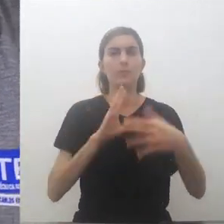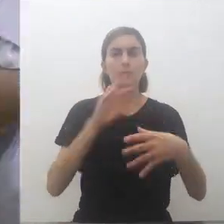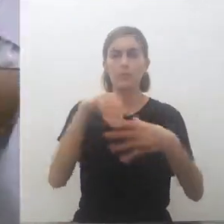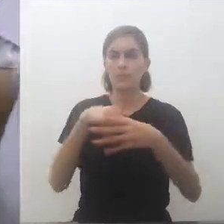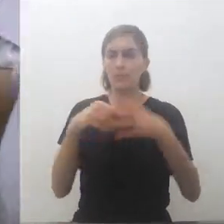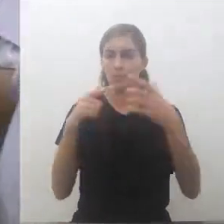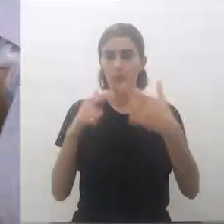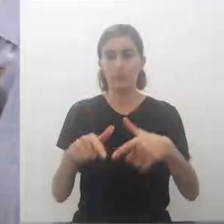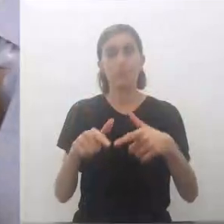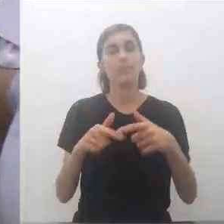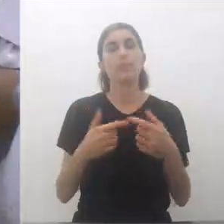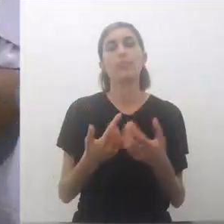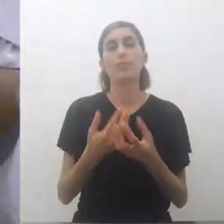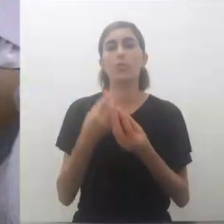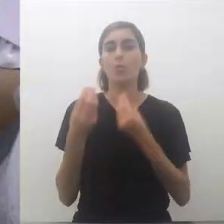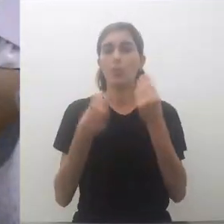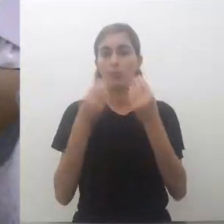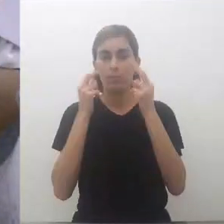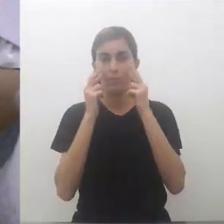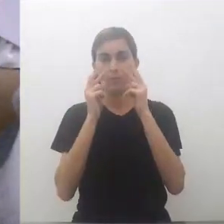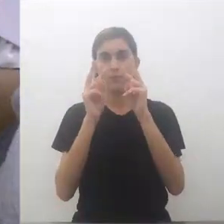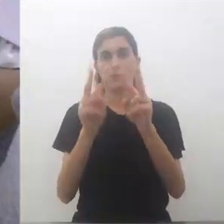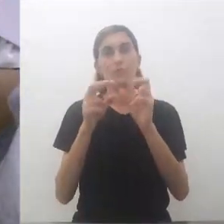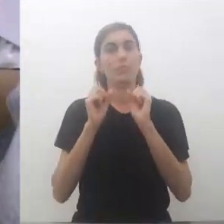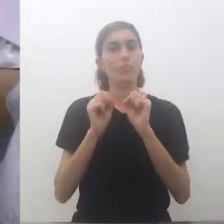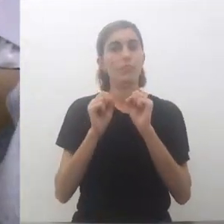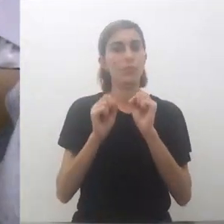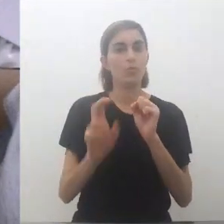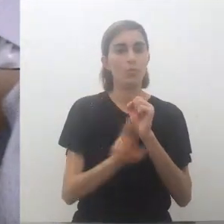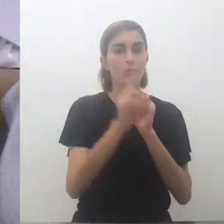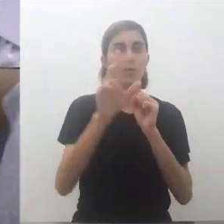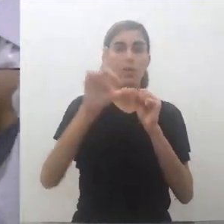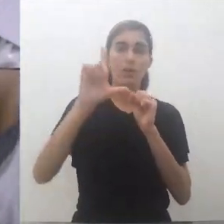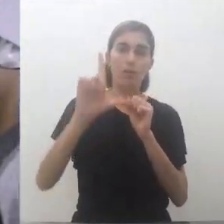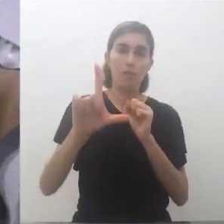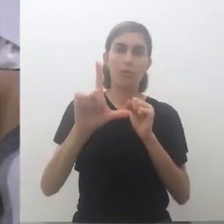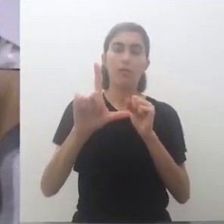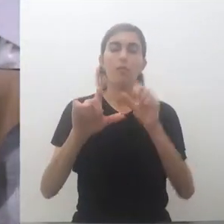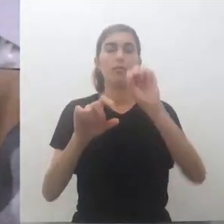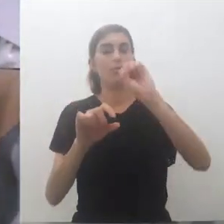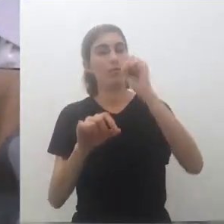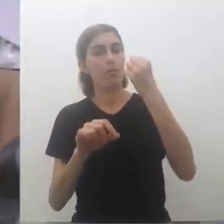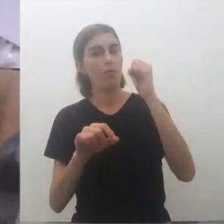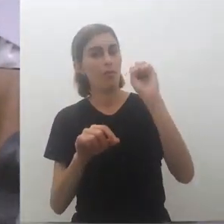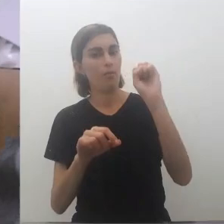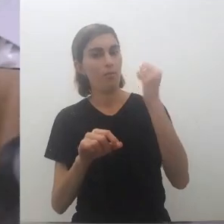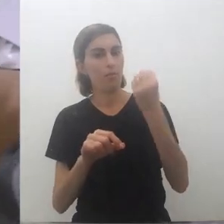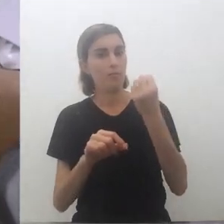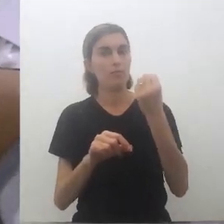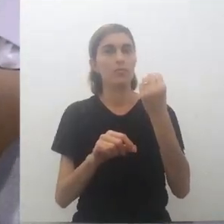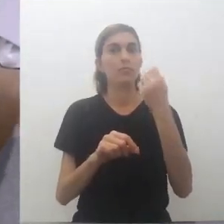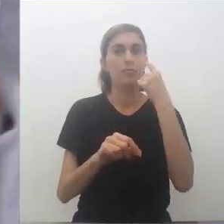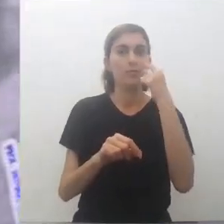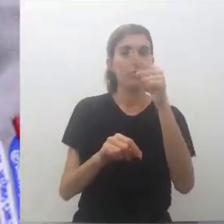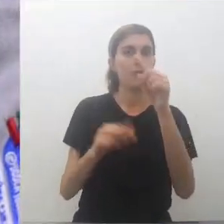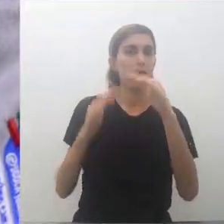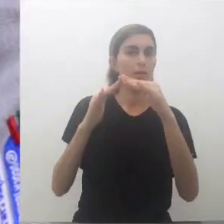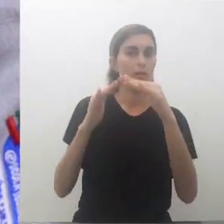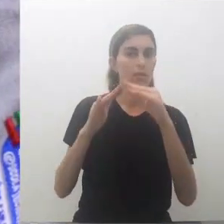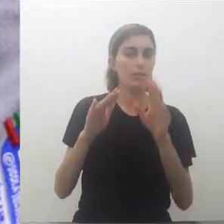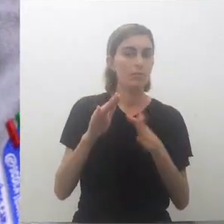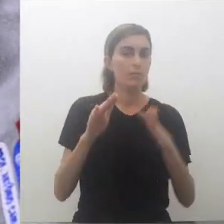composição. Como vimos, pode ser em forma de L, em S, como vimos na questão da casinha,